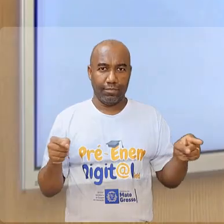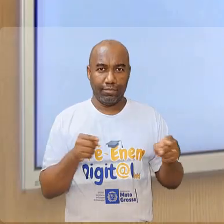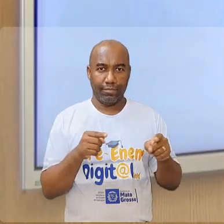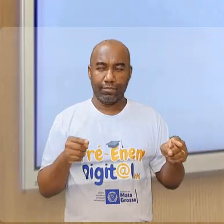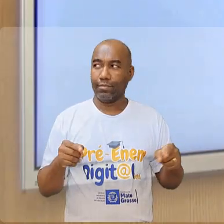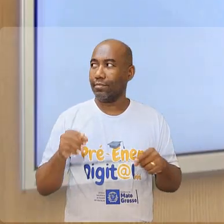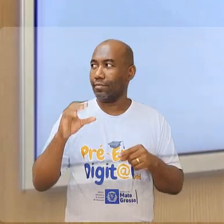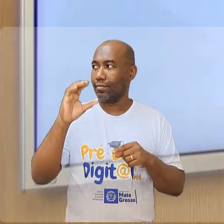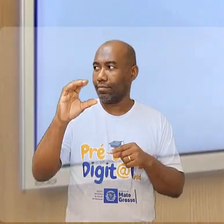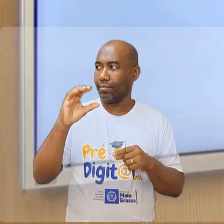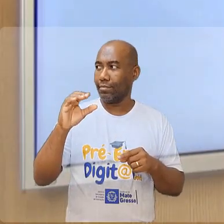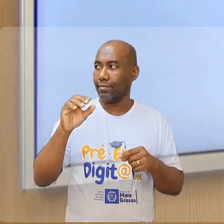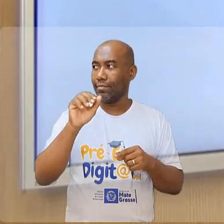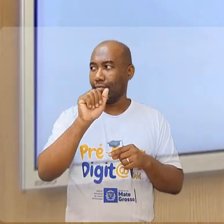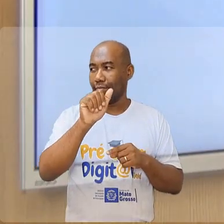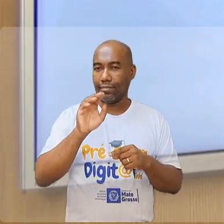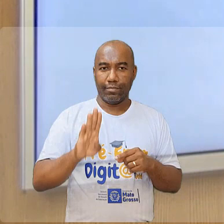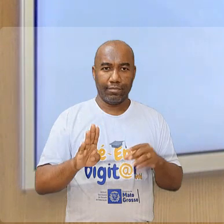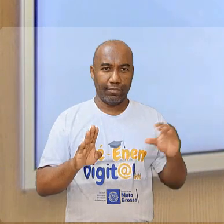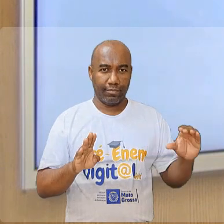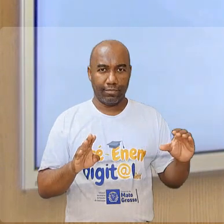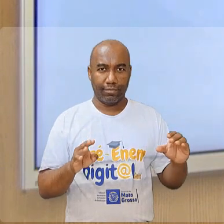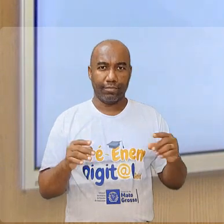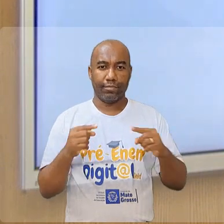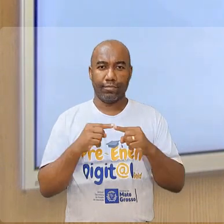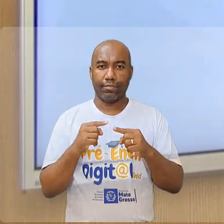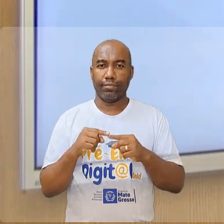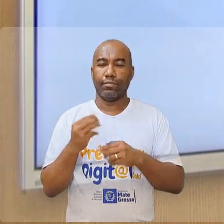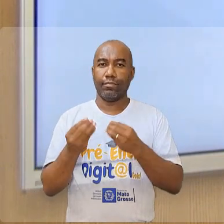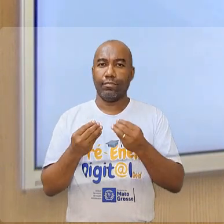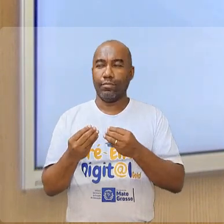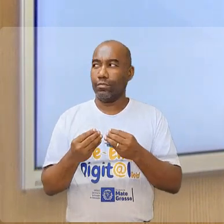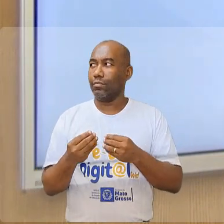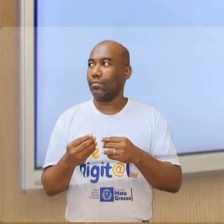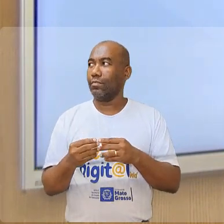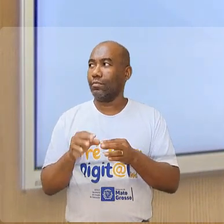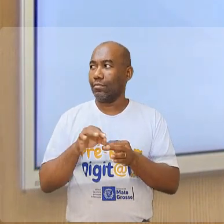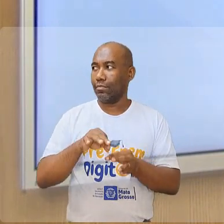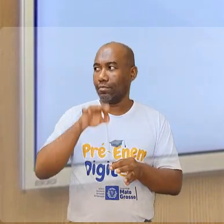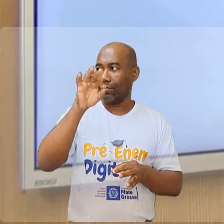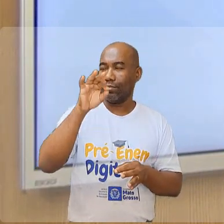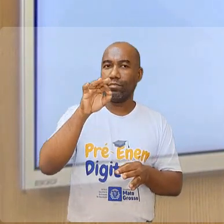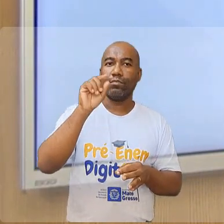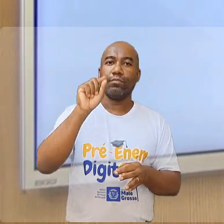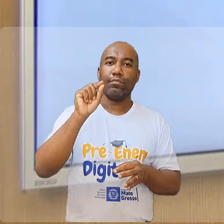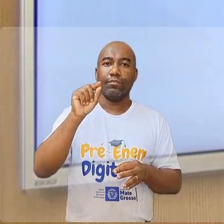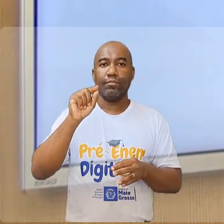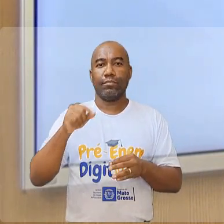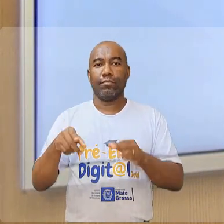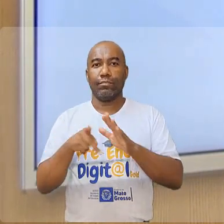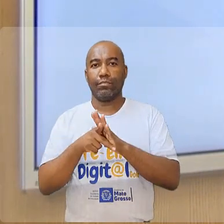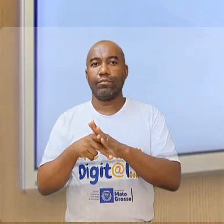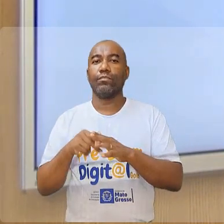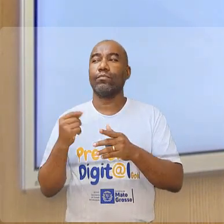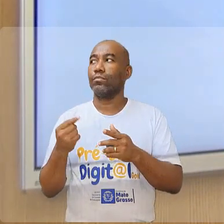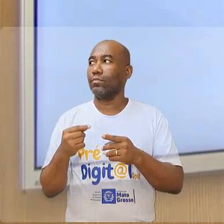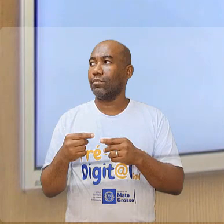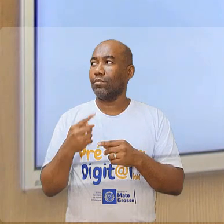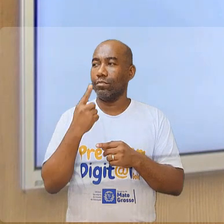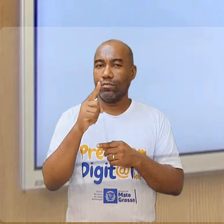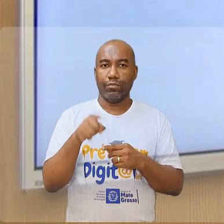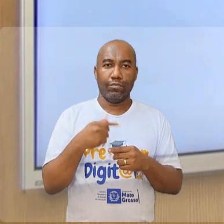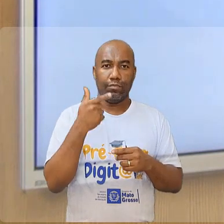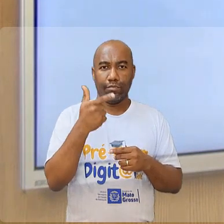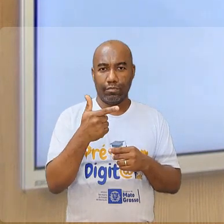do meu n como é que eu posso achar ele altura do triângulo ao quadrado ou seja